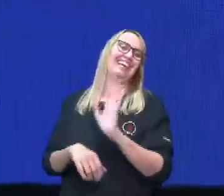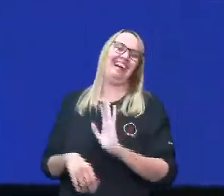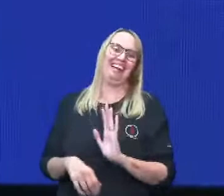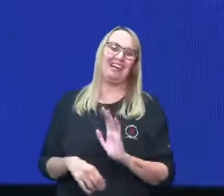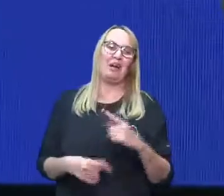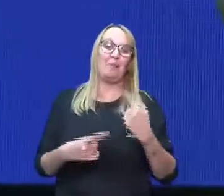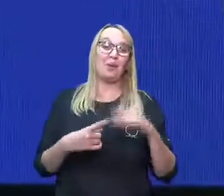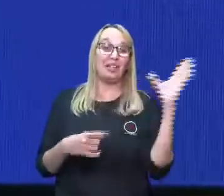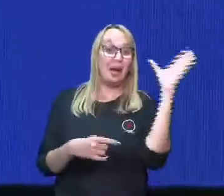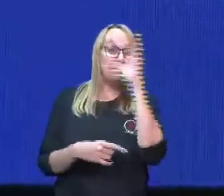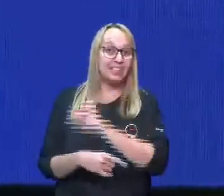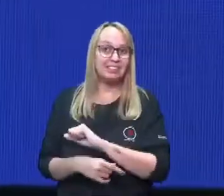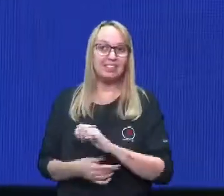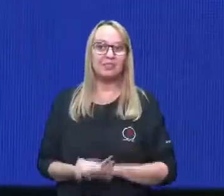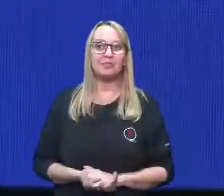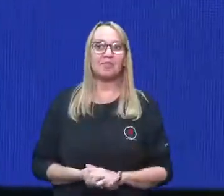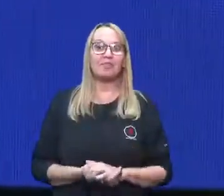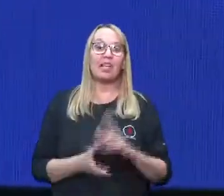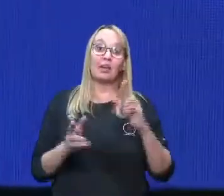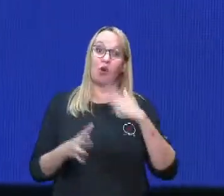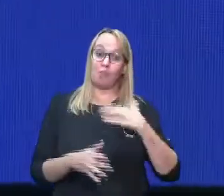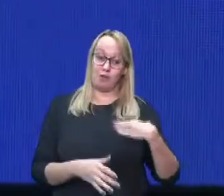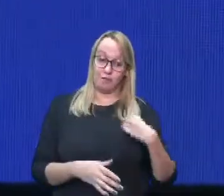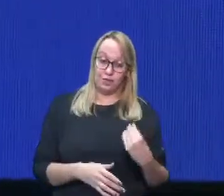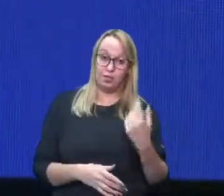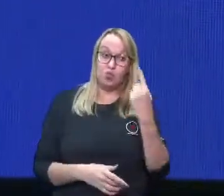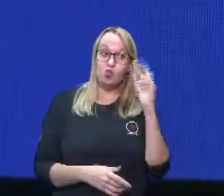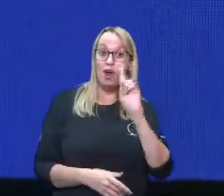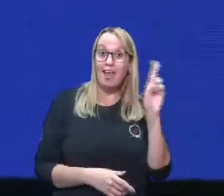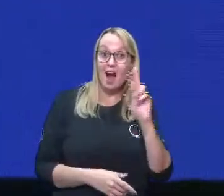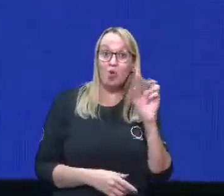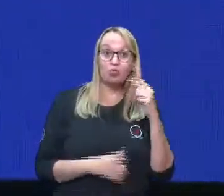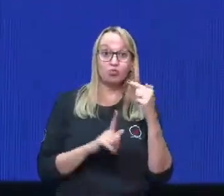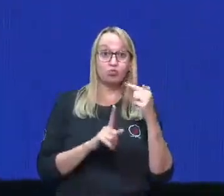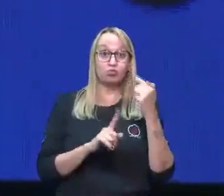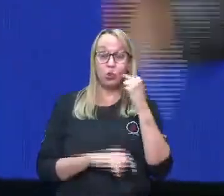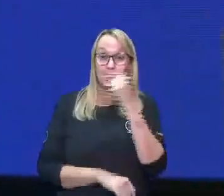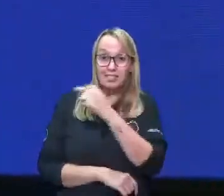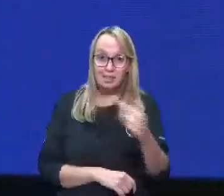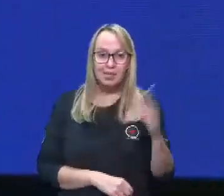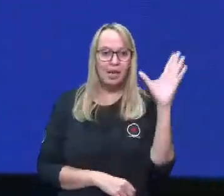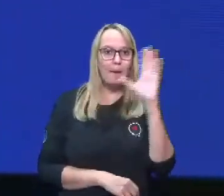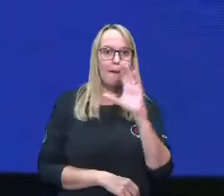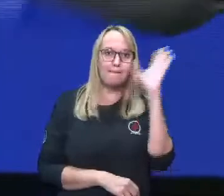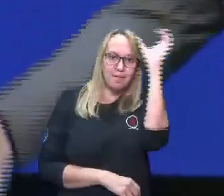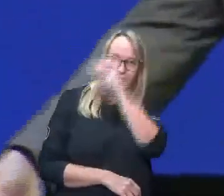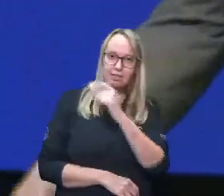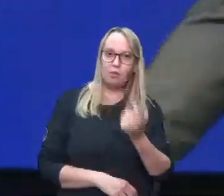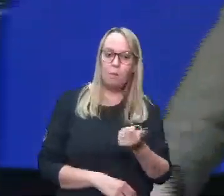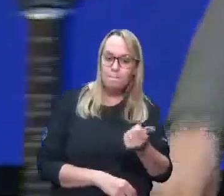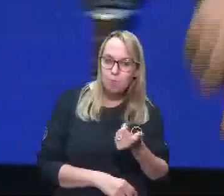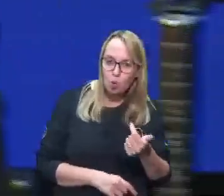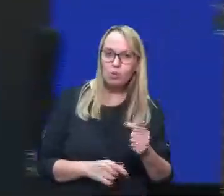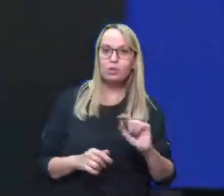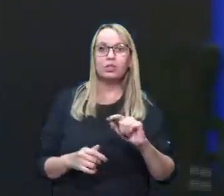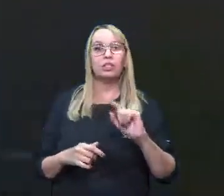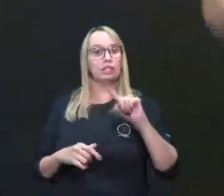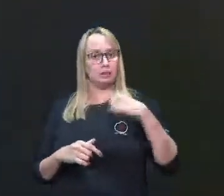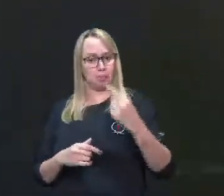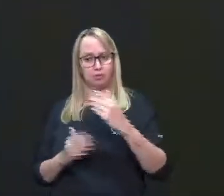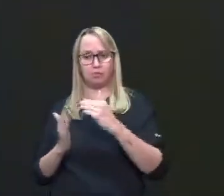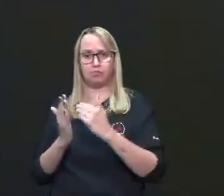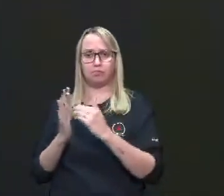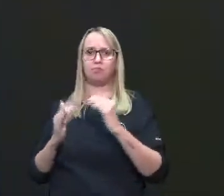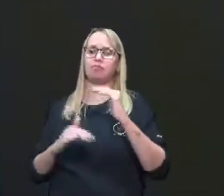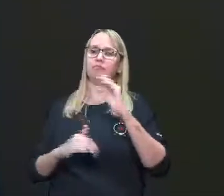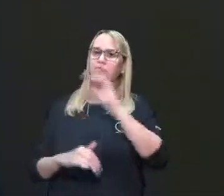aprendeu, é o meu filho lá com R$1 por semana, aprendeu com pouco, agora ele pode receber mais, e agora mais de novo, e vai mudando de